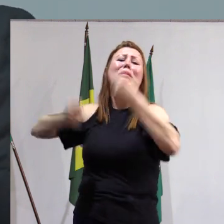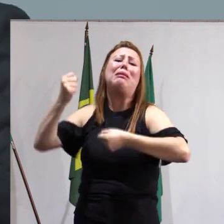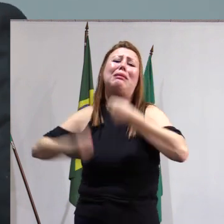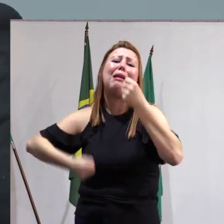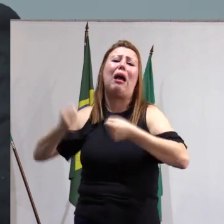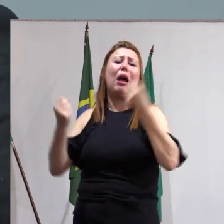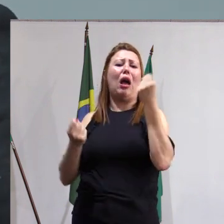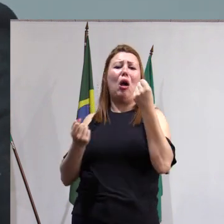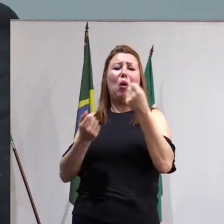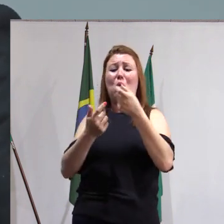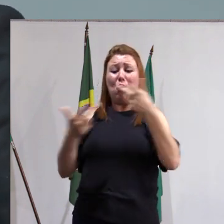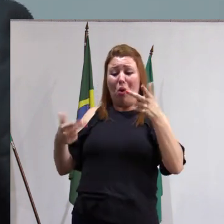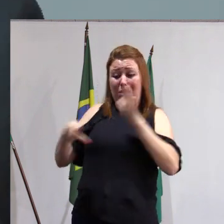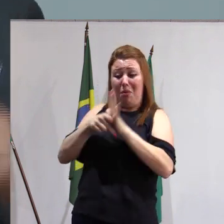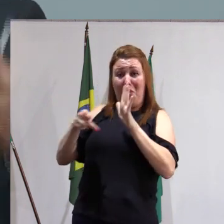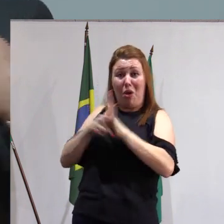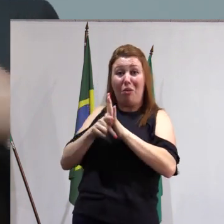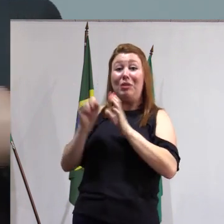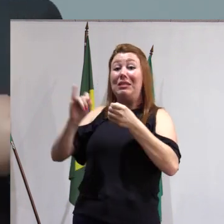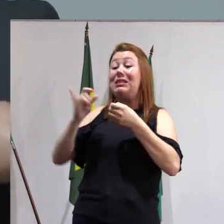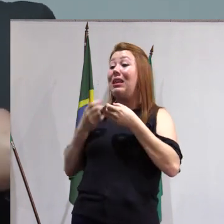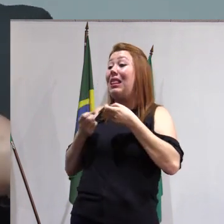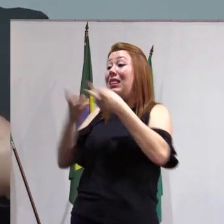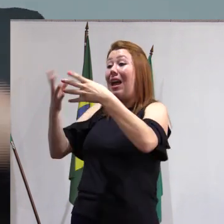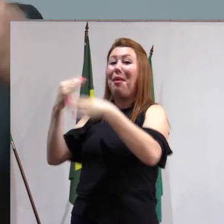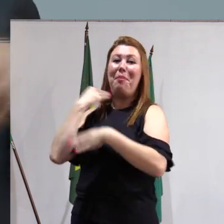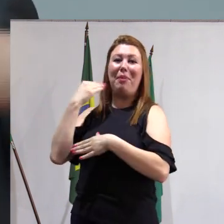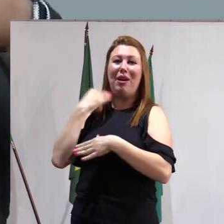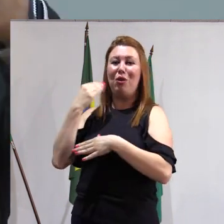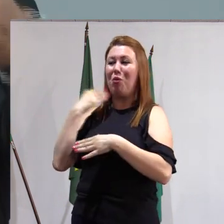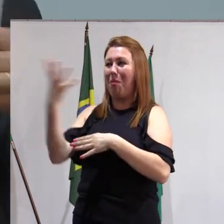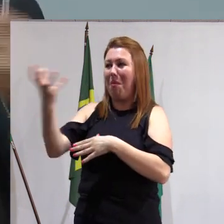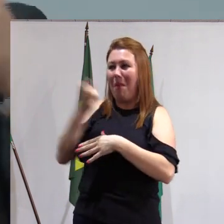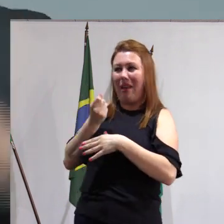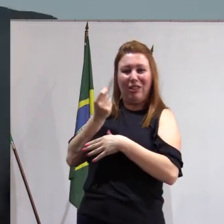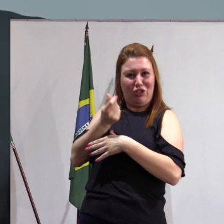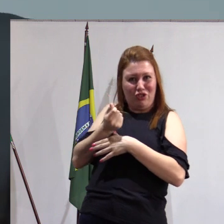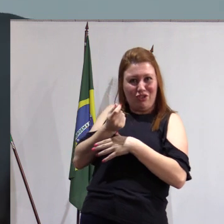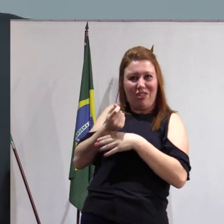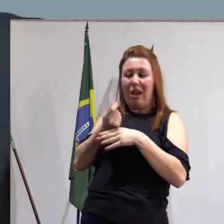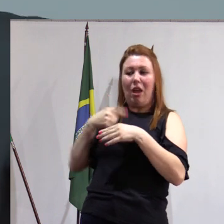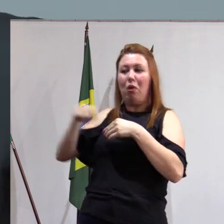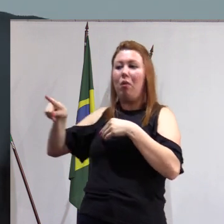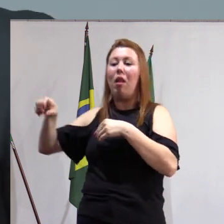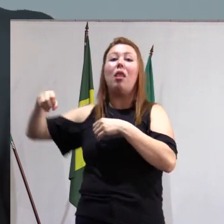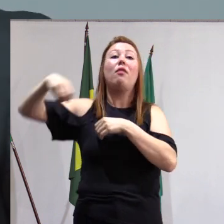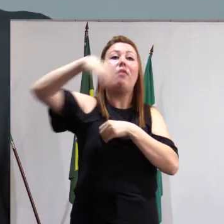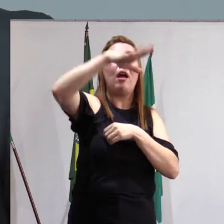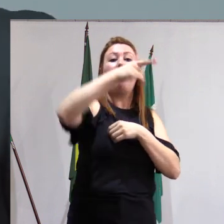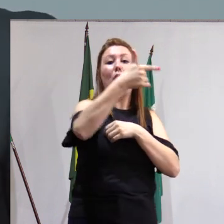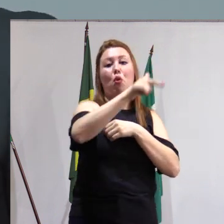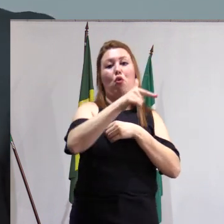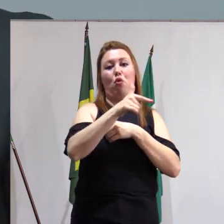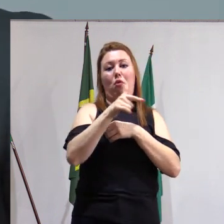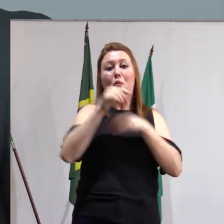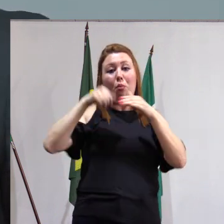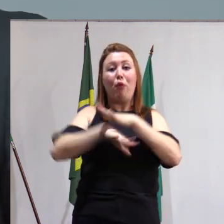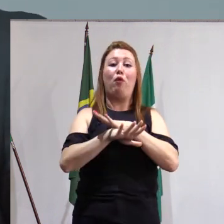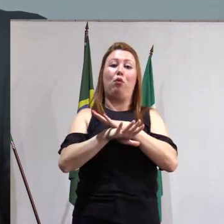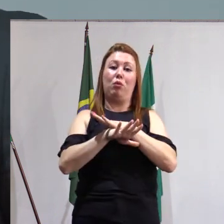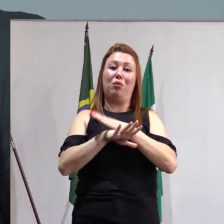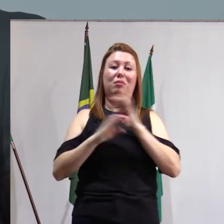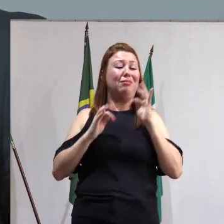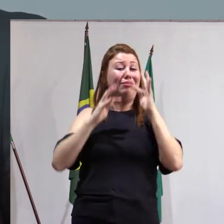bens inservíveis, não vai mais voltar para ela discricionariamente poder aplicar esses recursos em outras coisas. Vai para o fundo. Ou seja, todas